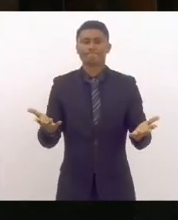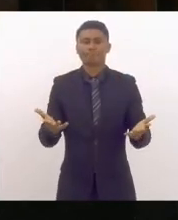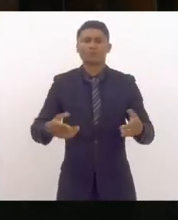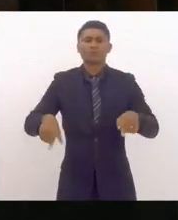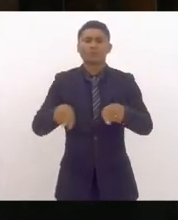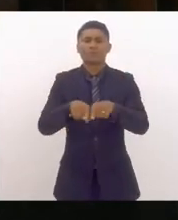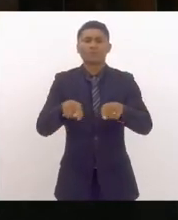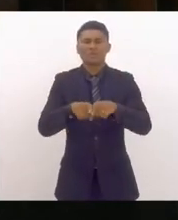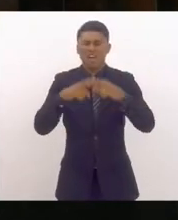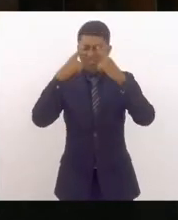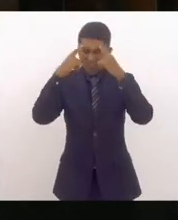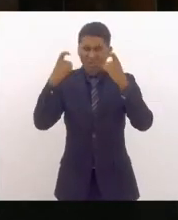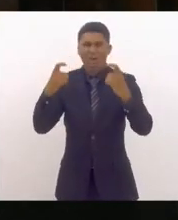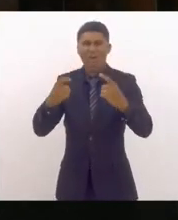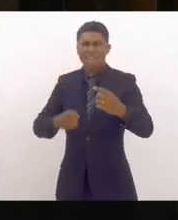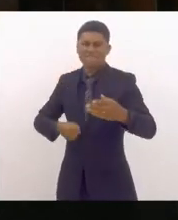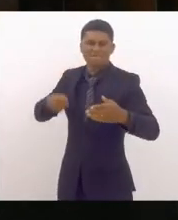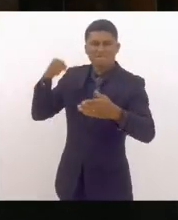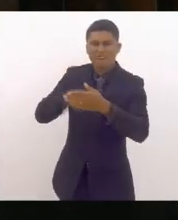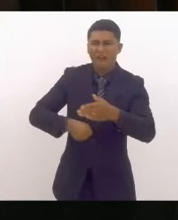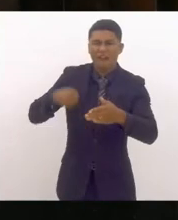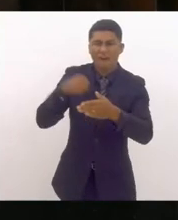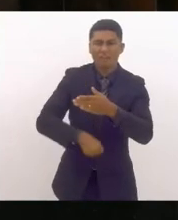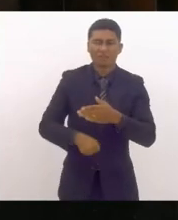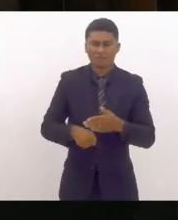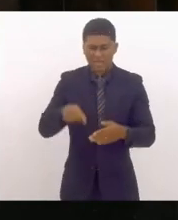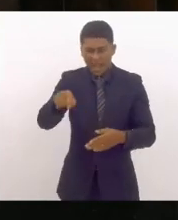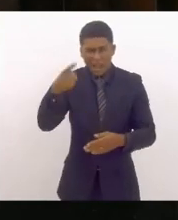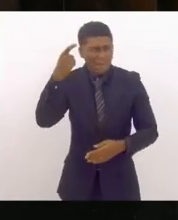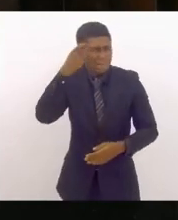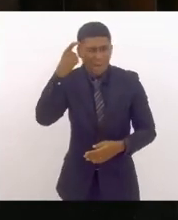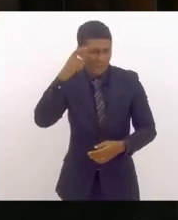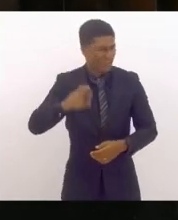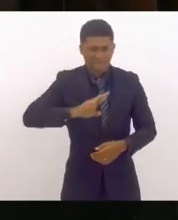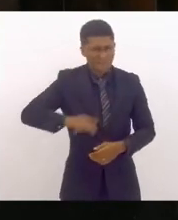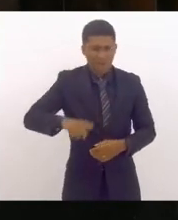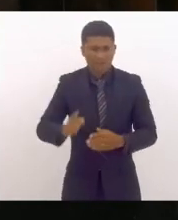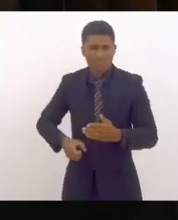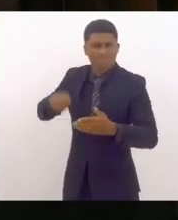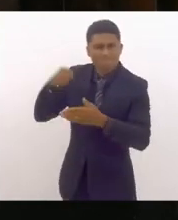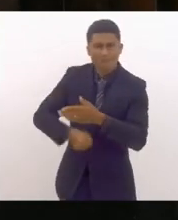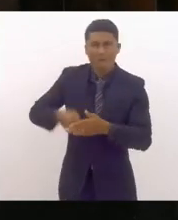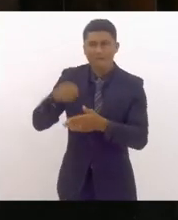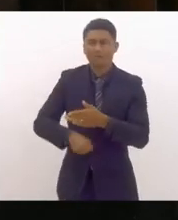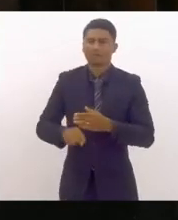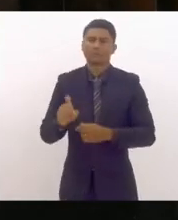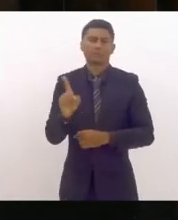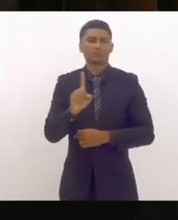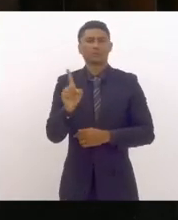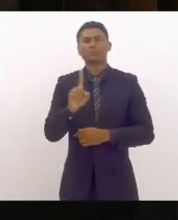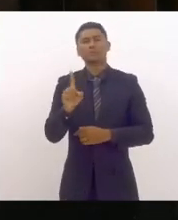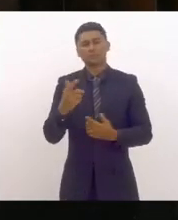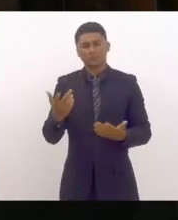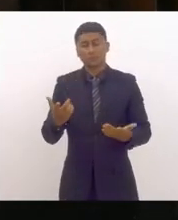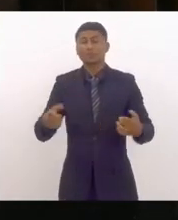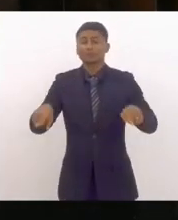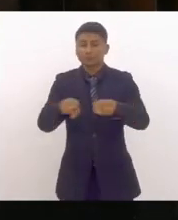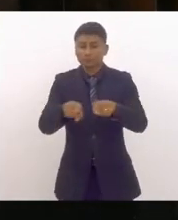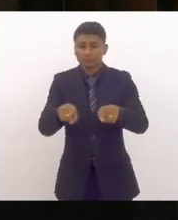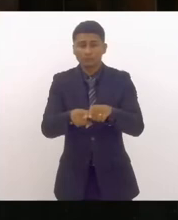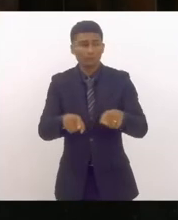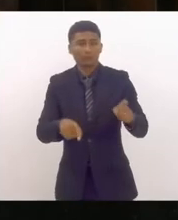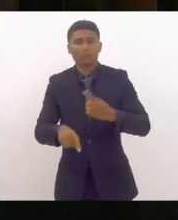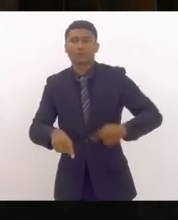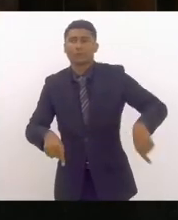agredir porque outra pessoa tem um pensamento diferente e também manter o nosso